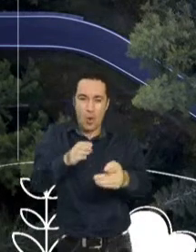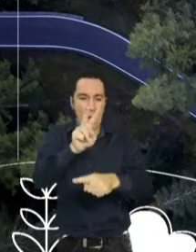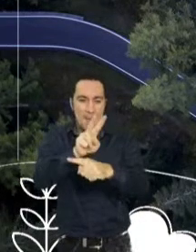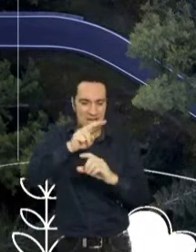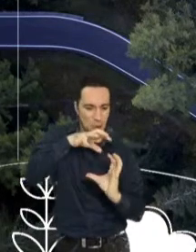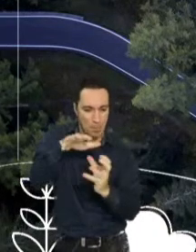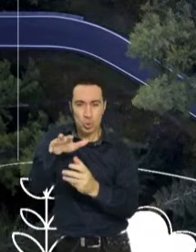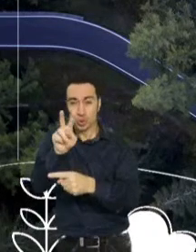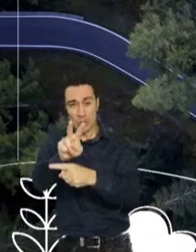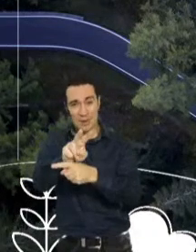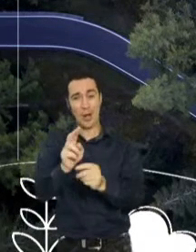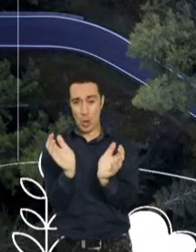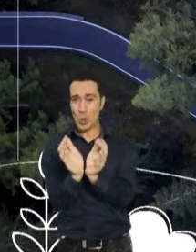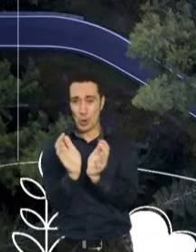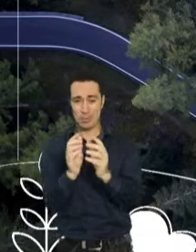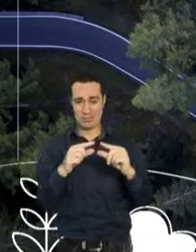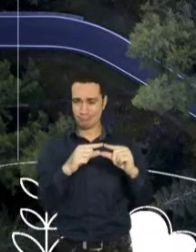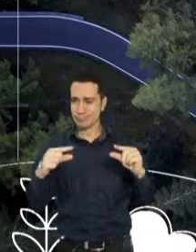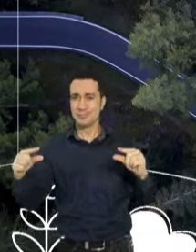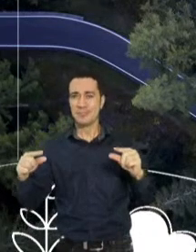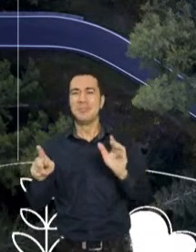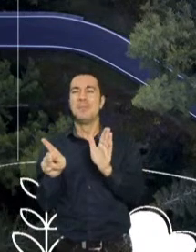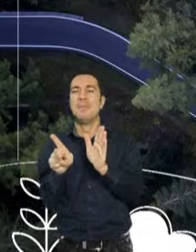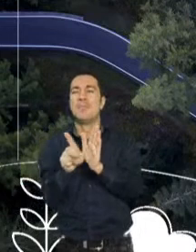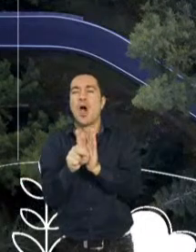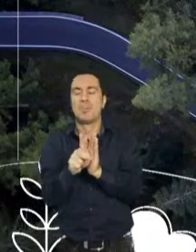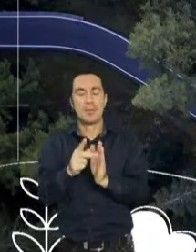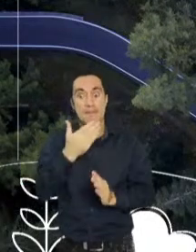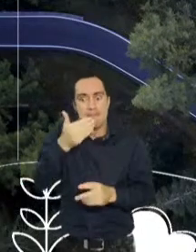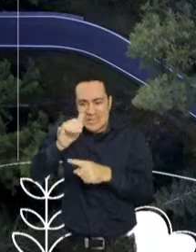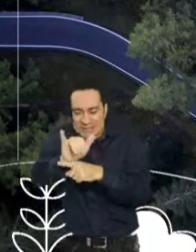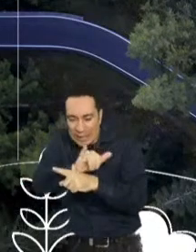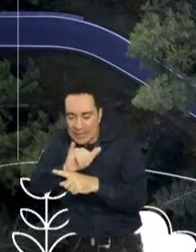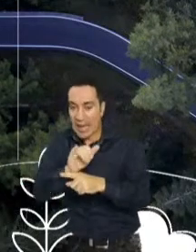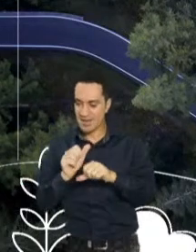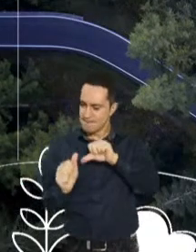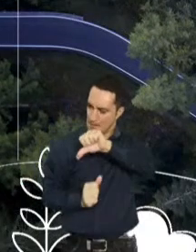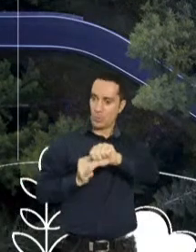realmente walking the talk, né? Definindo